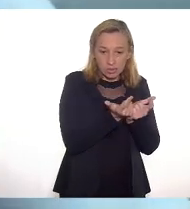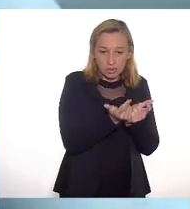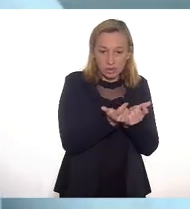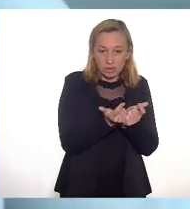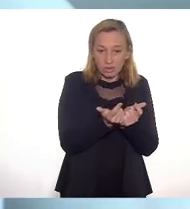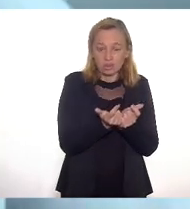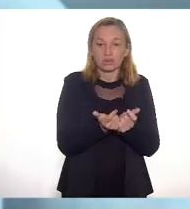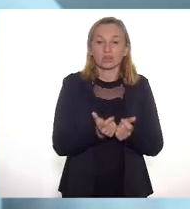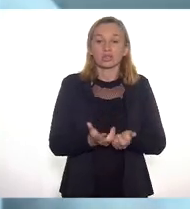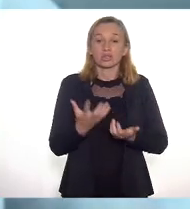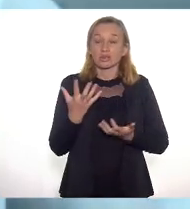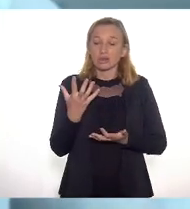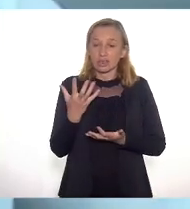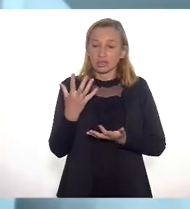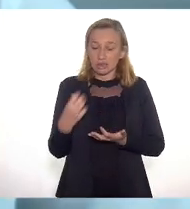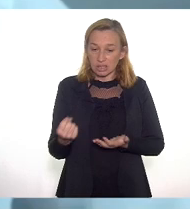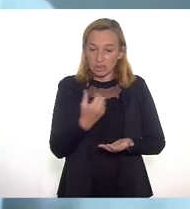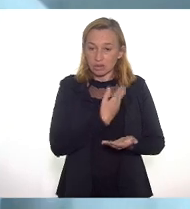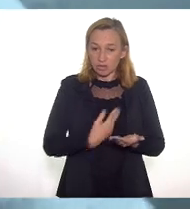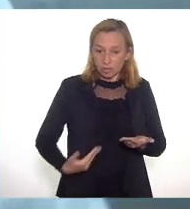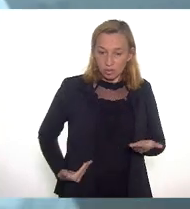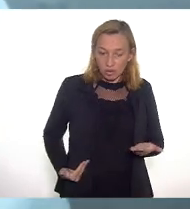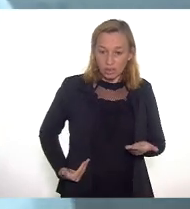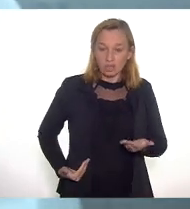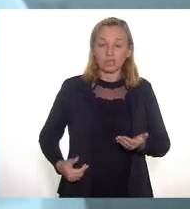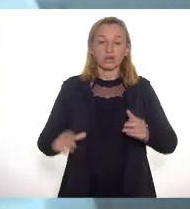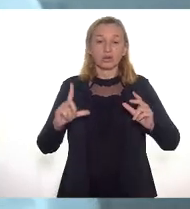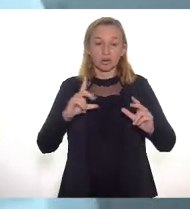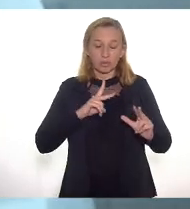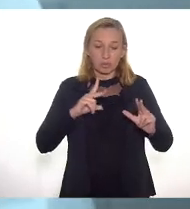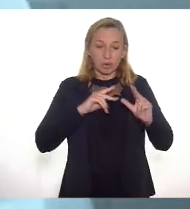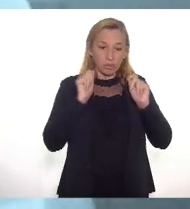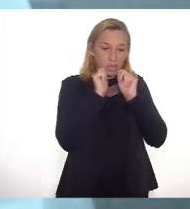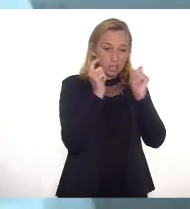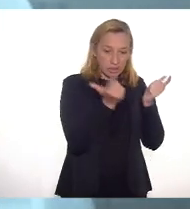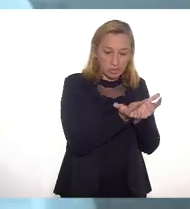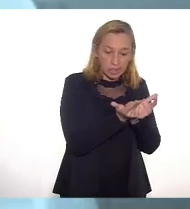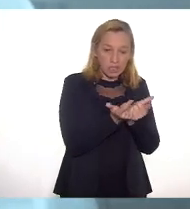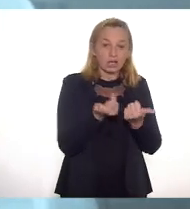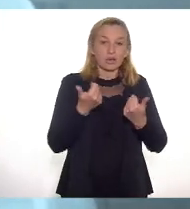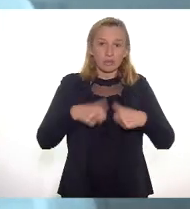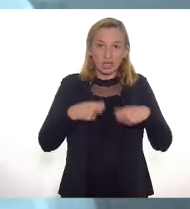são sancionadas ou promulgadas pela própria Assembleia, elas